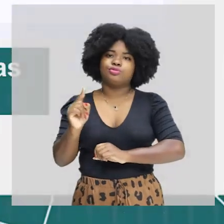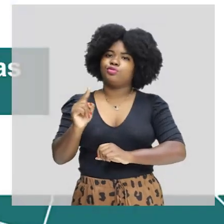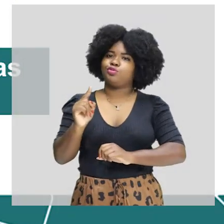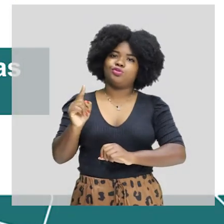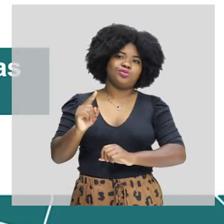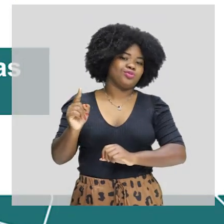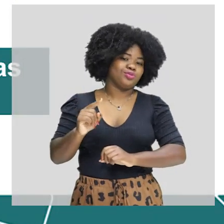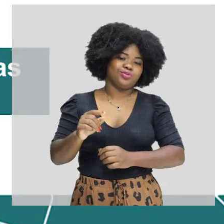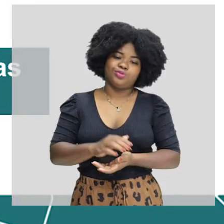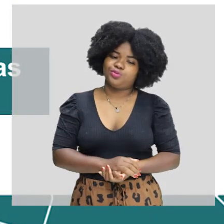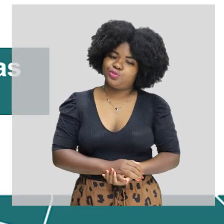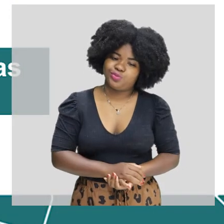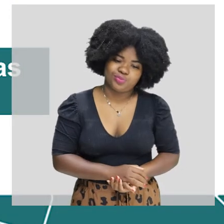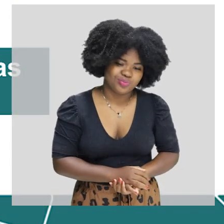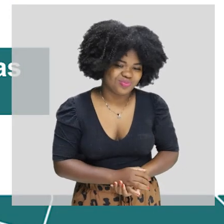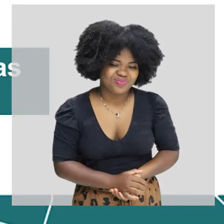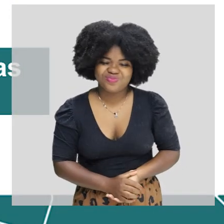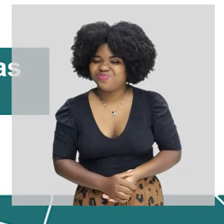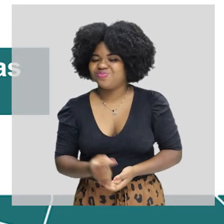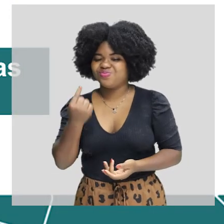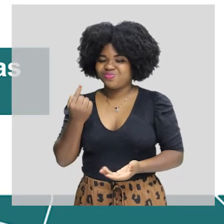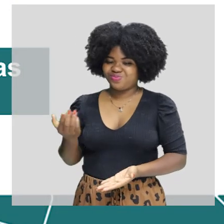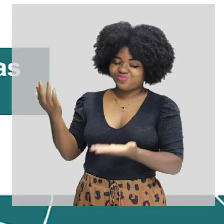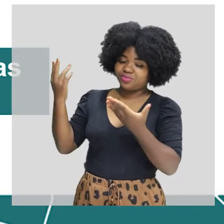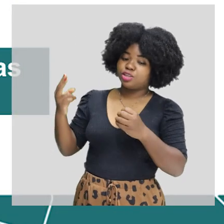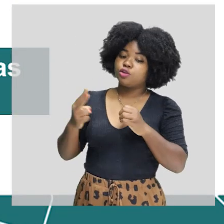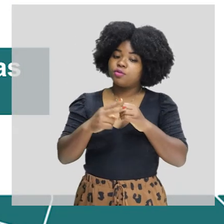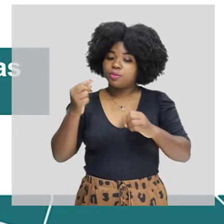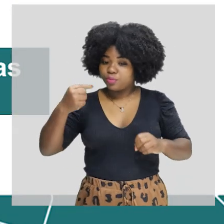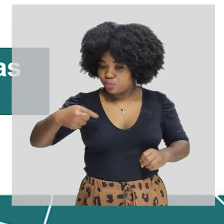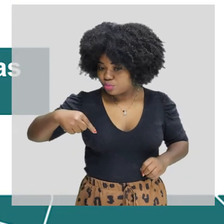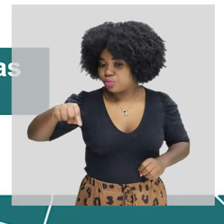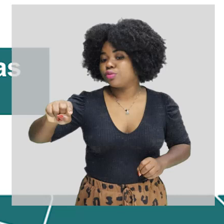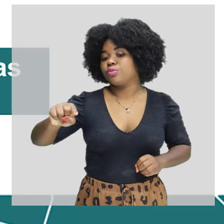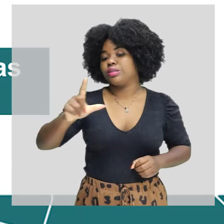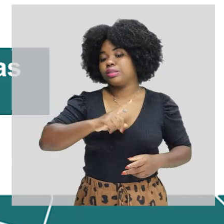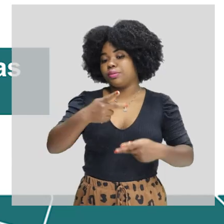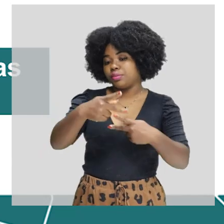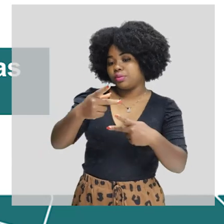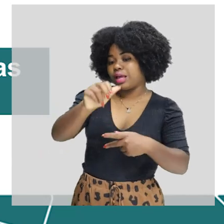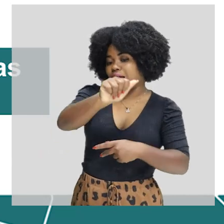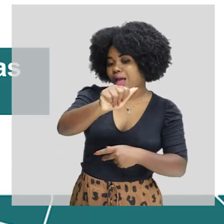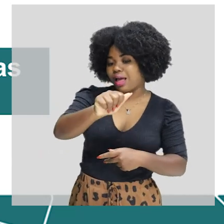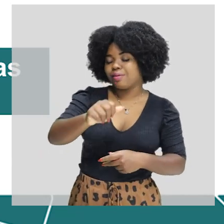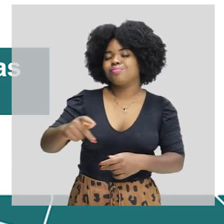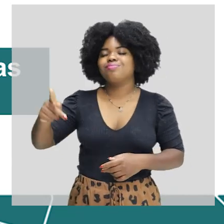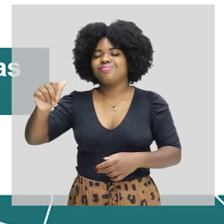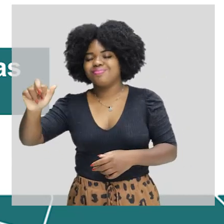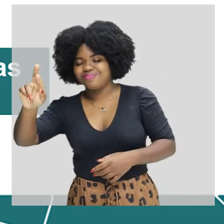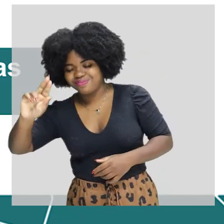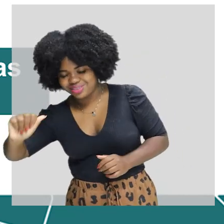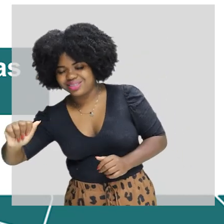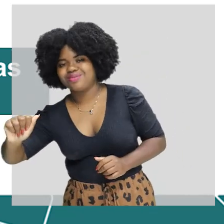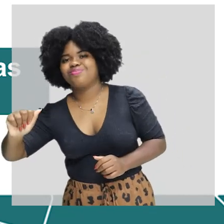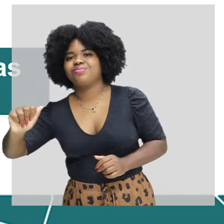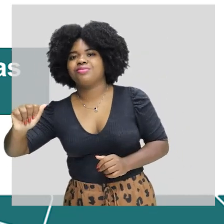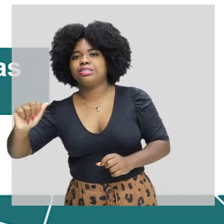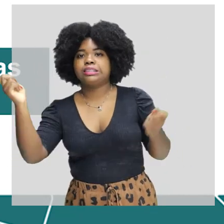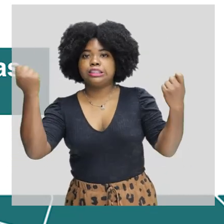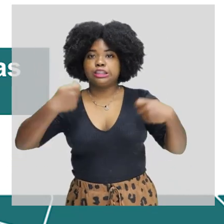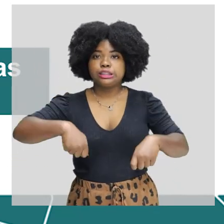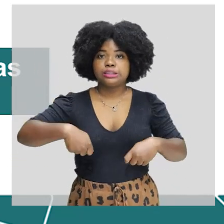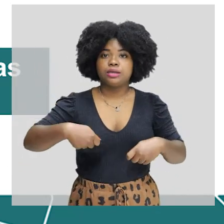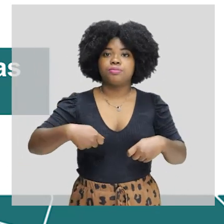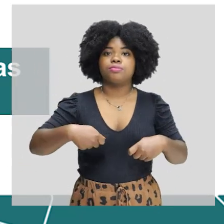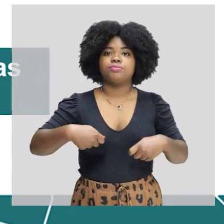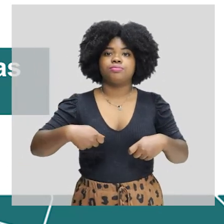Não é assim, não. Ó, o verbo ir para indicar destino é regido pelas preposições a e para. Eu posso dizer que fui